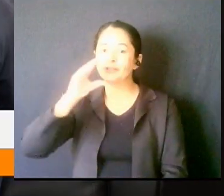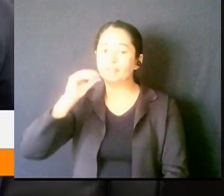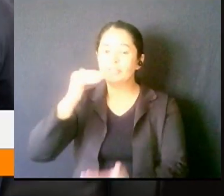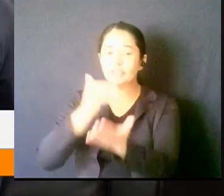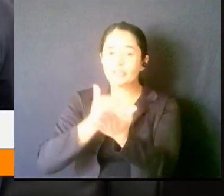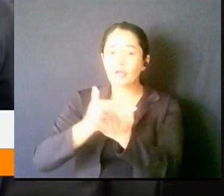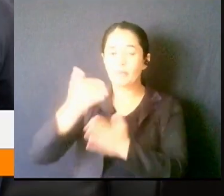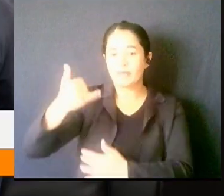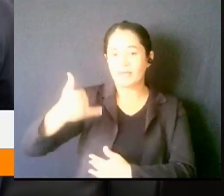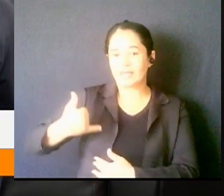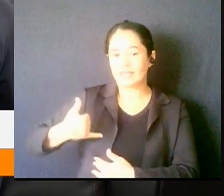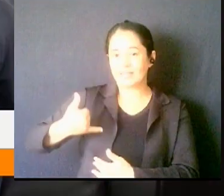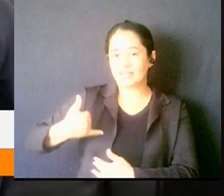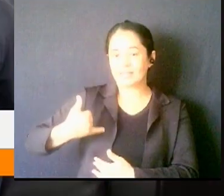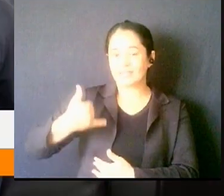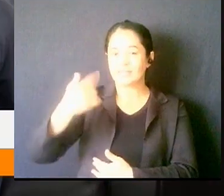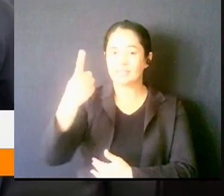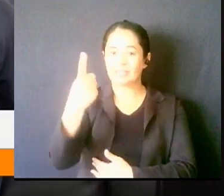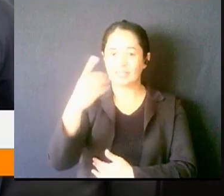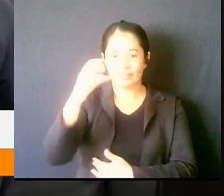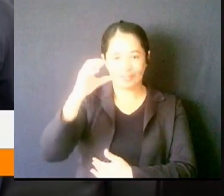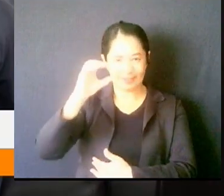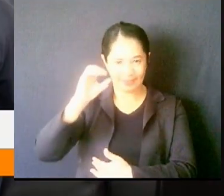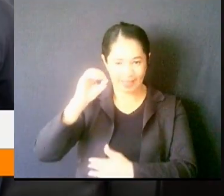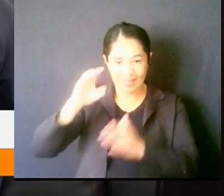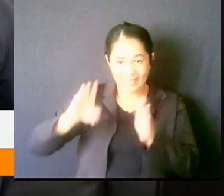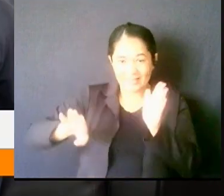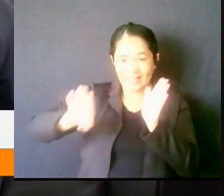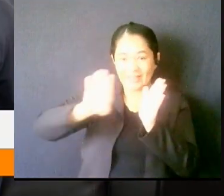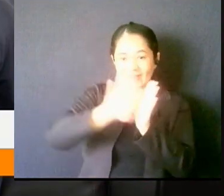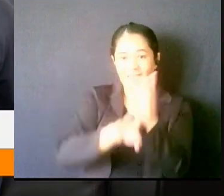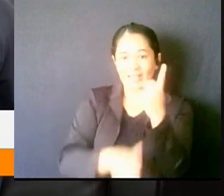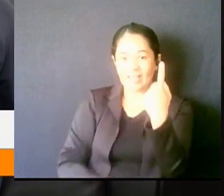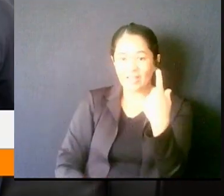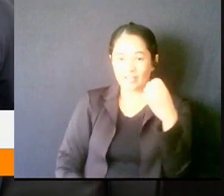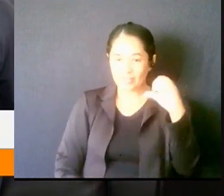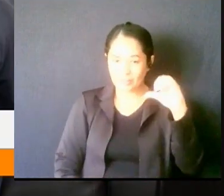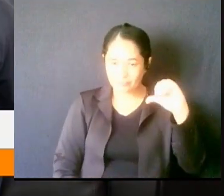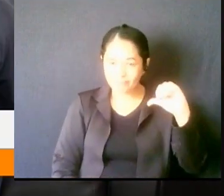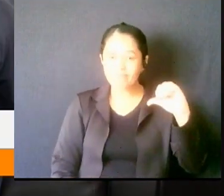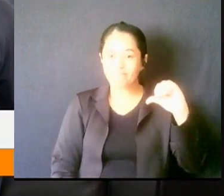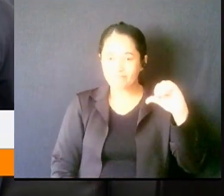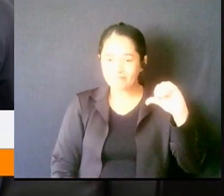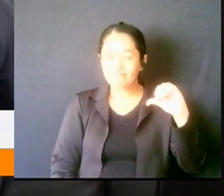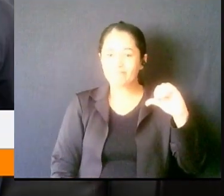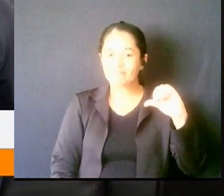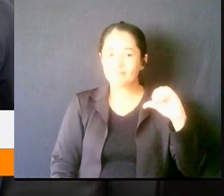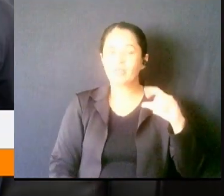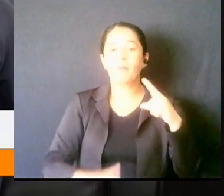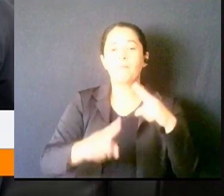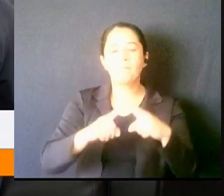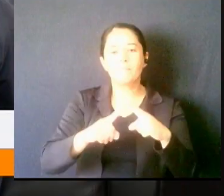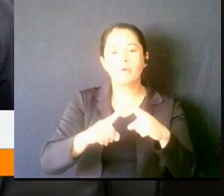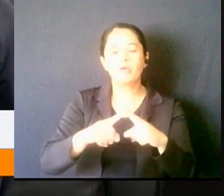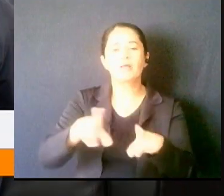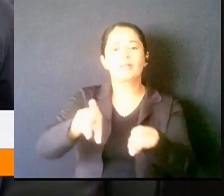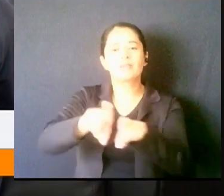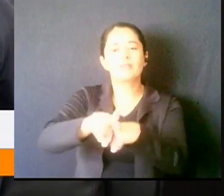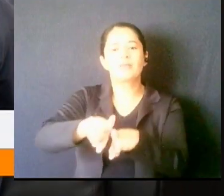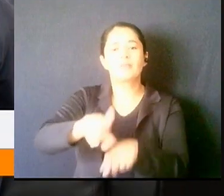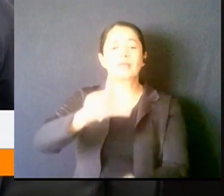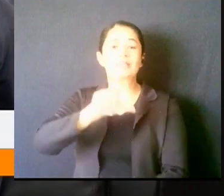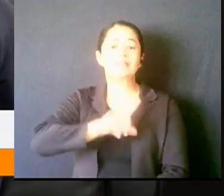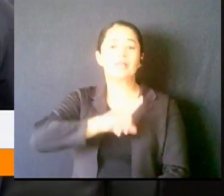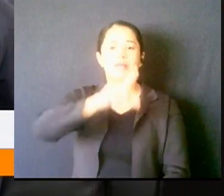pouquinho em relação ao ECA, que é dos 12 aos 18, e porque a gente tem dados para isso. Tem uma